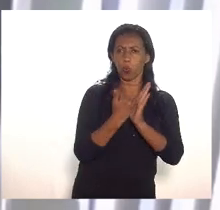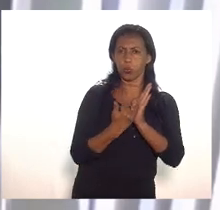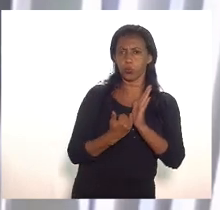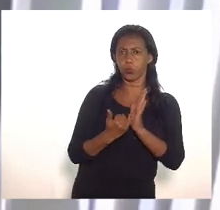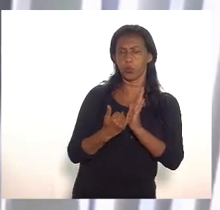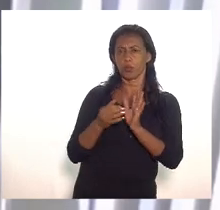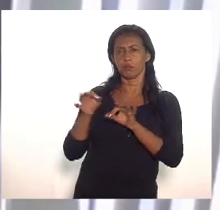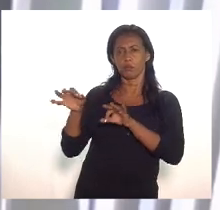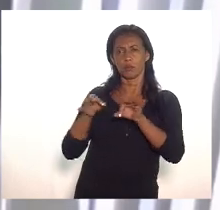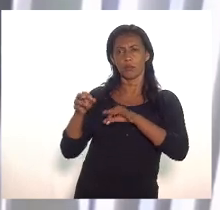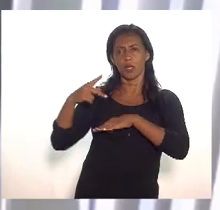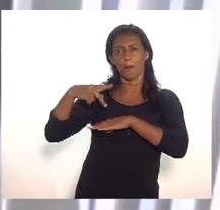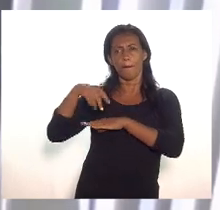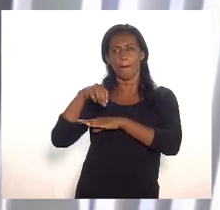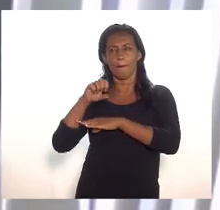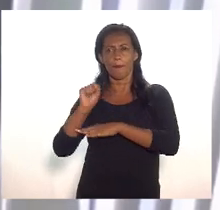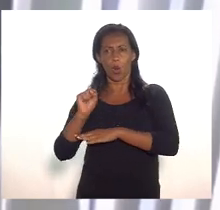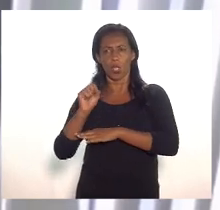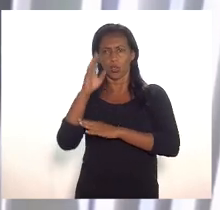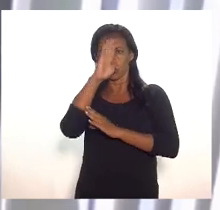de pós-graduação no Brasil.